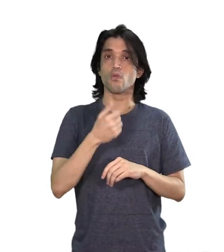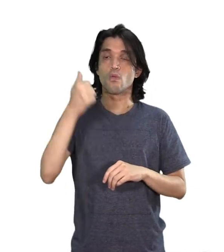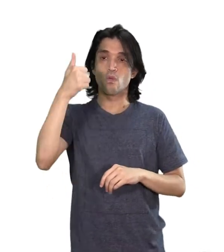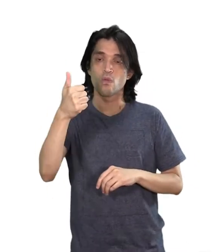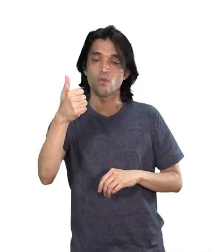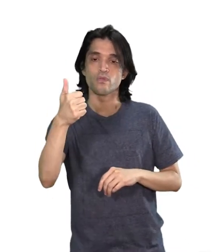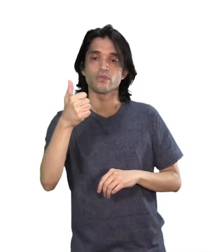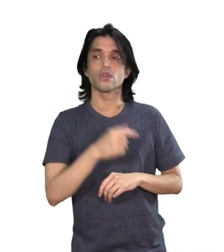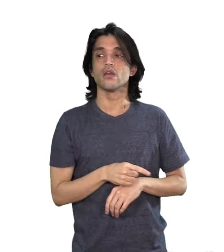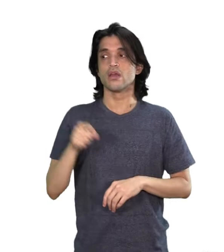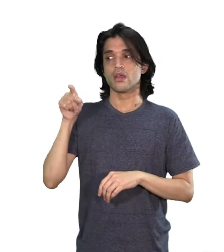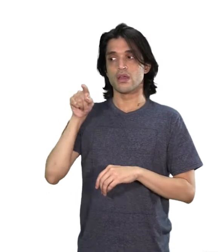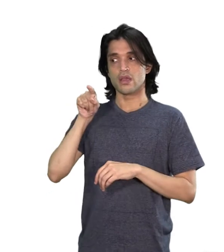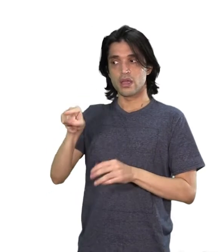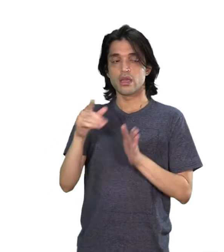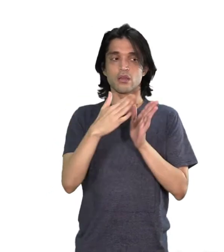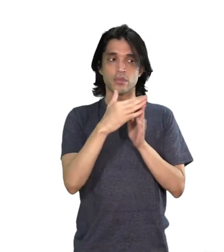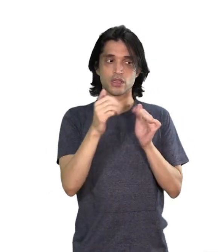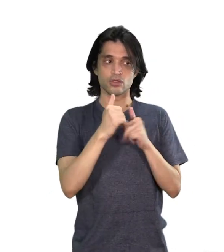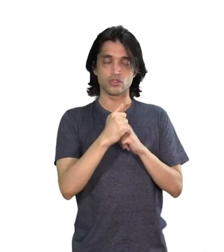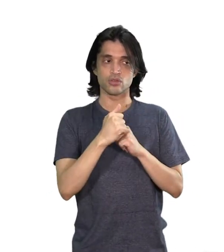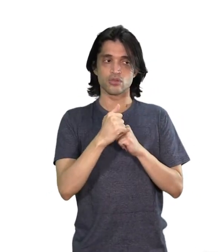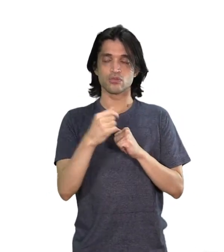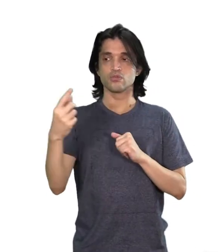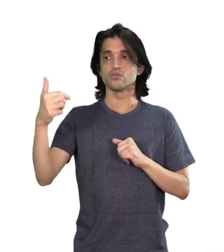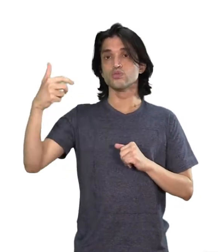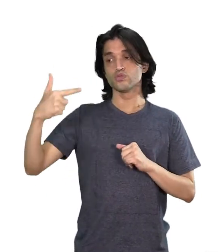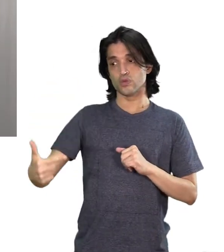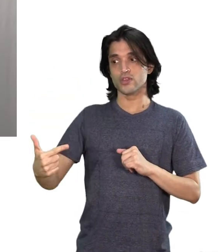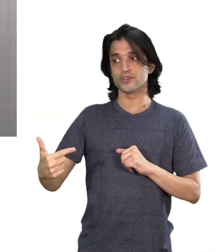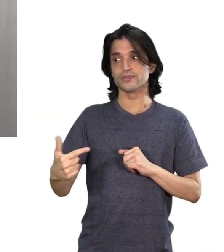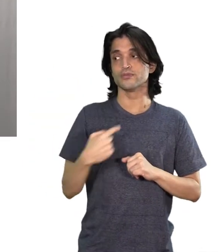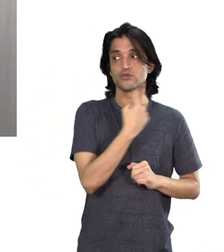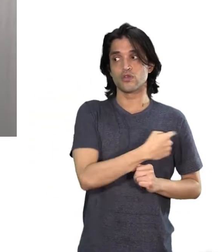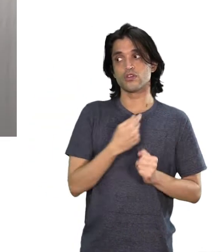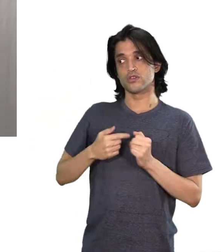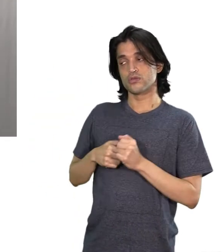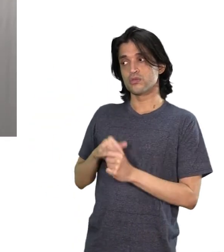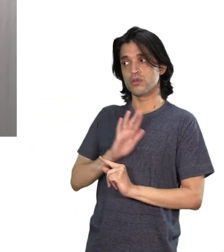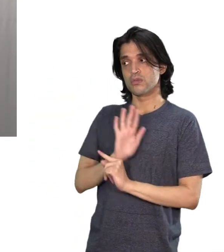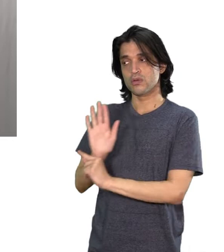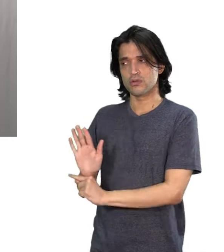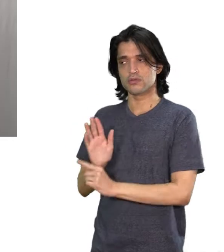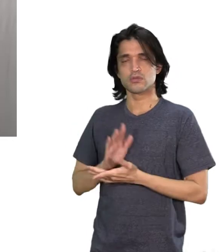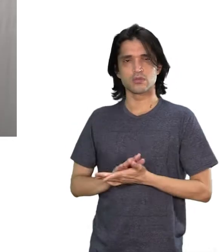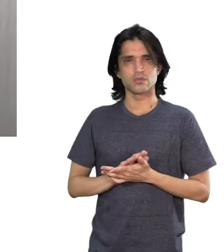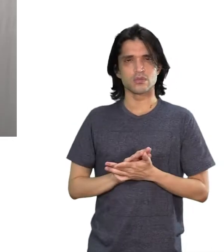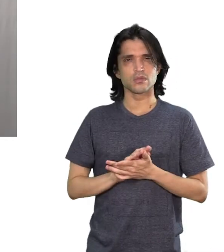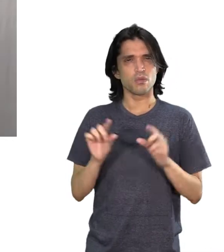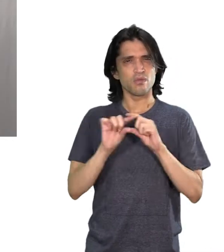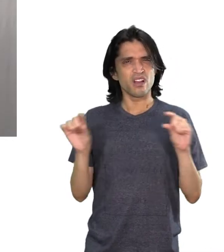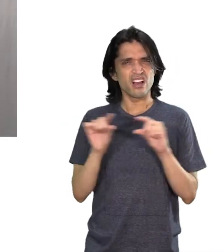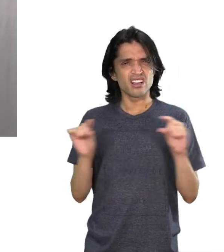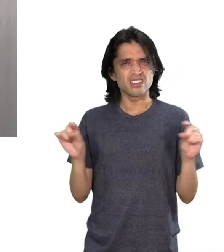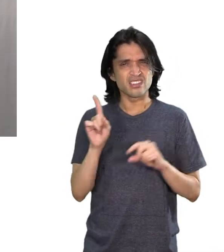Que colaborássemos. E agora, sexto ano, são frases? Não. Por quê? Porque não